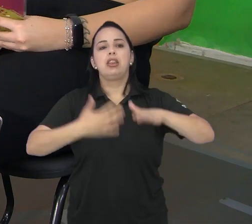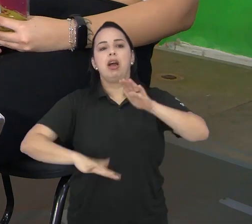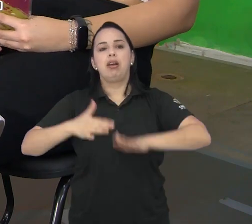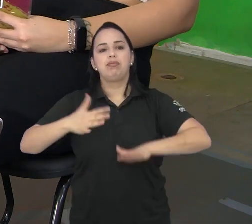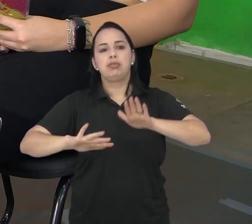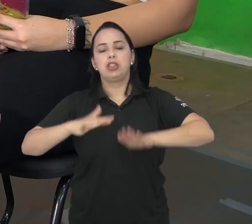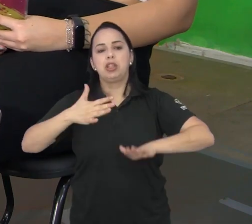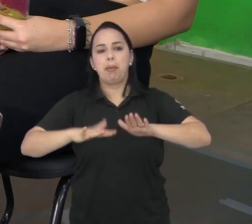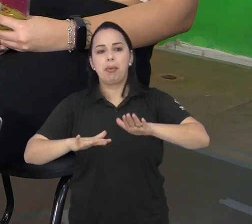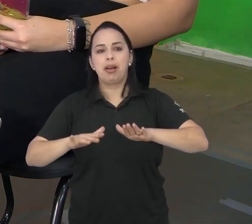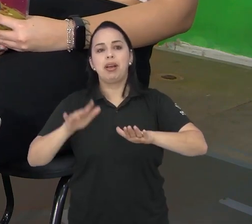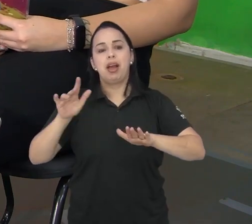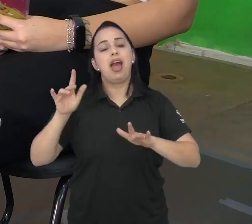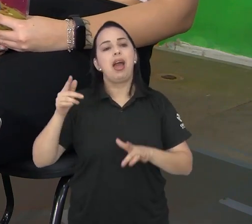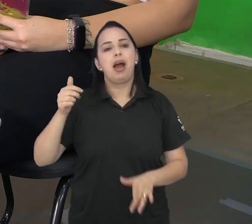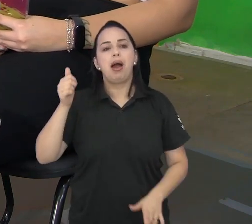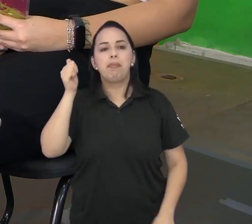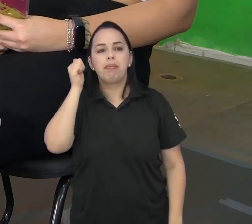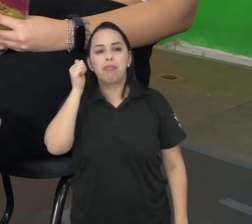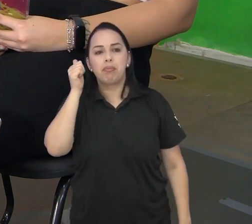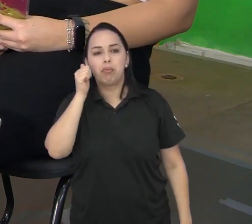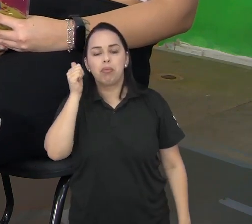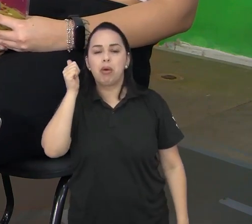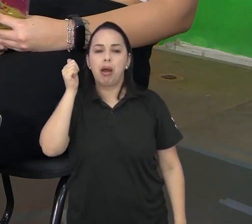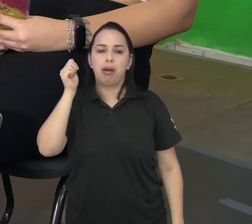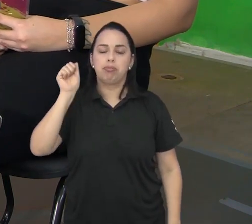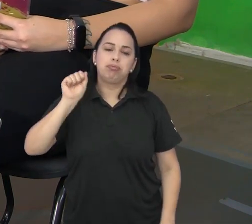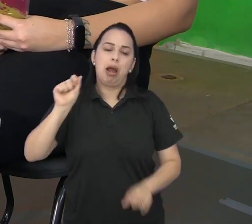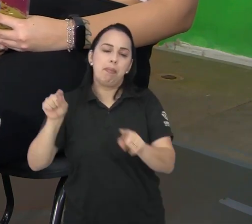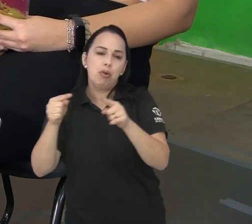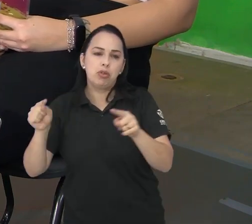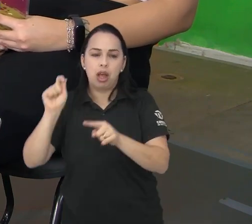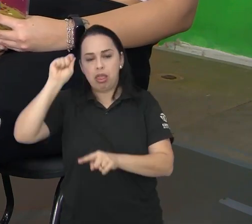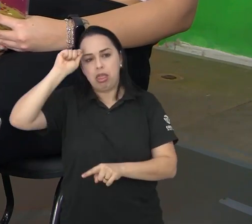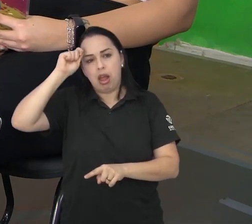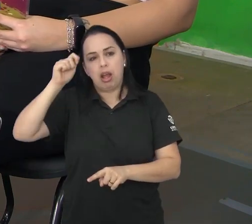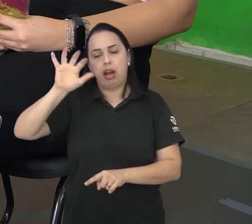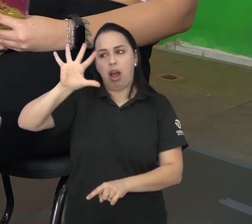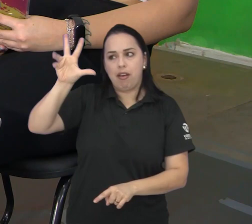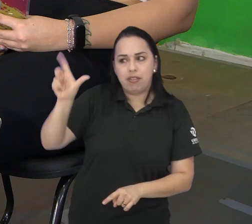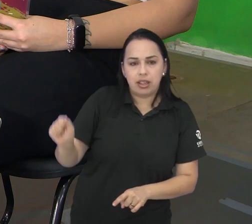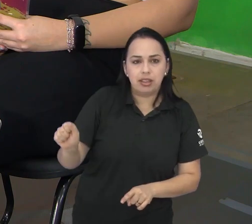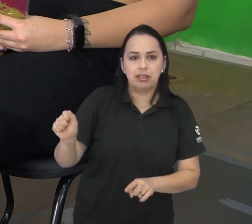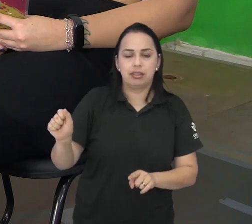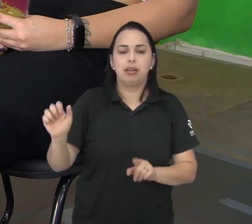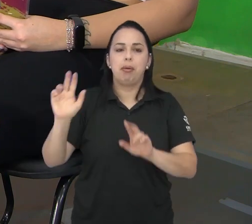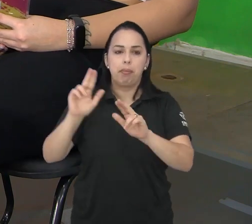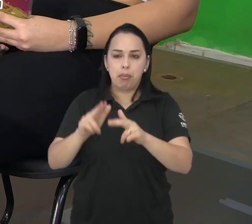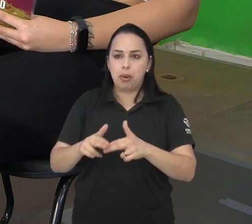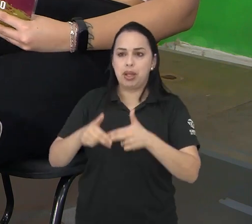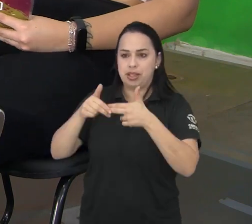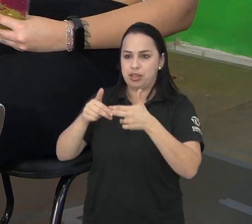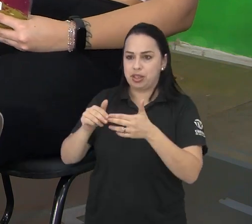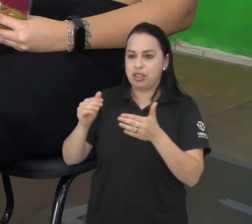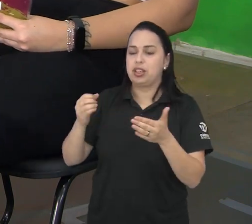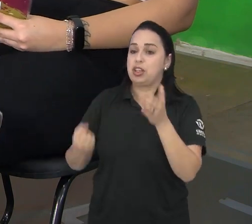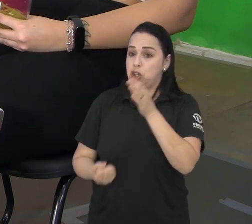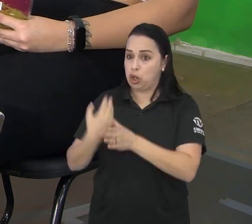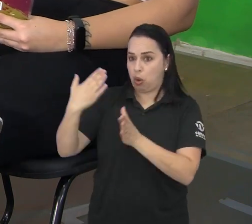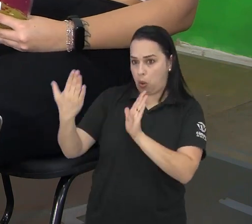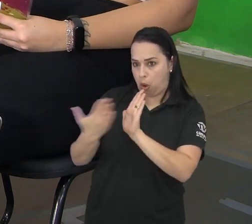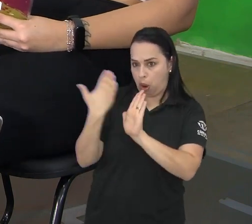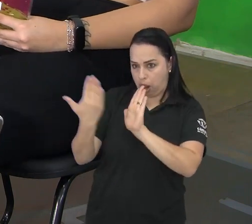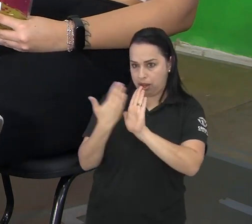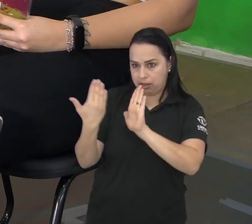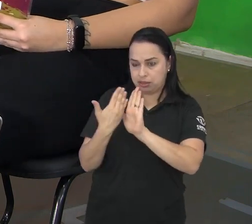né? E de música pop, assim, é a música negra, a música africana, né? Não tem como fugir disso, né? E foi por isso que você teve a ideia do